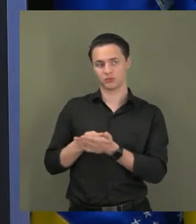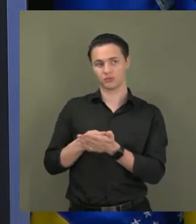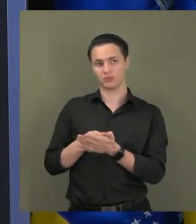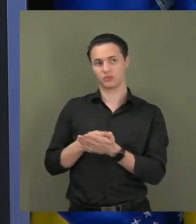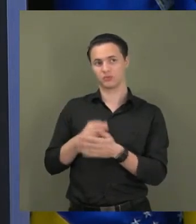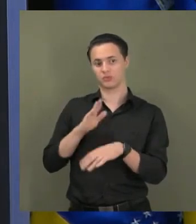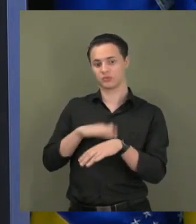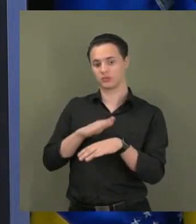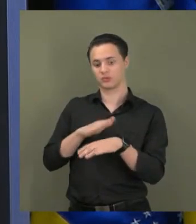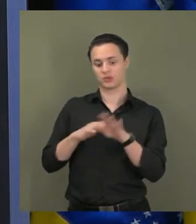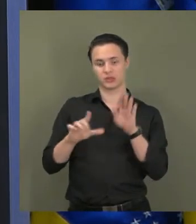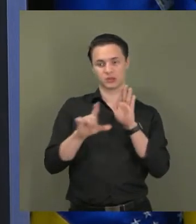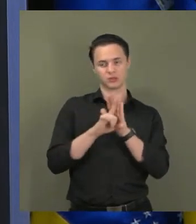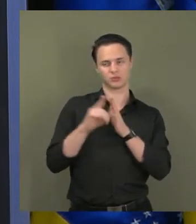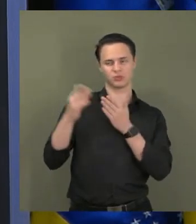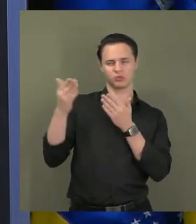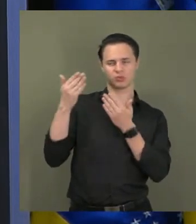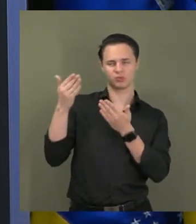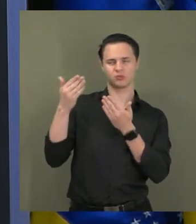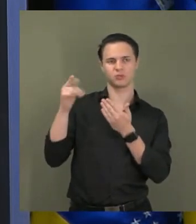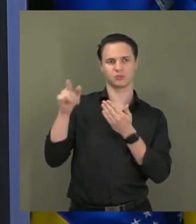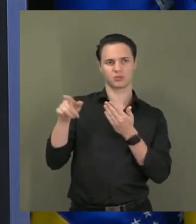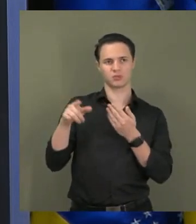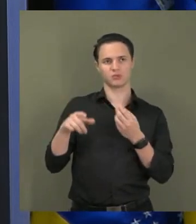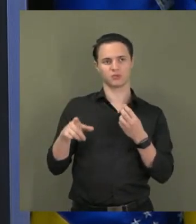julgado suspeito na causa.